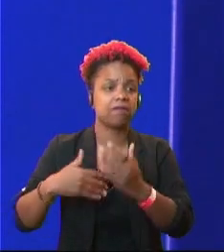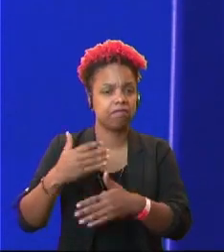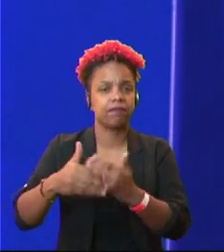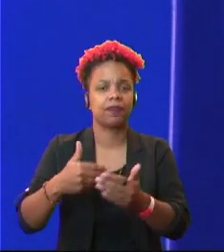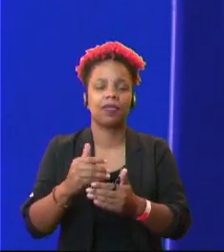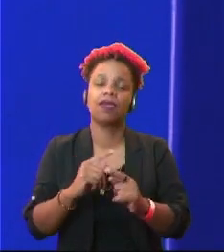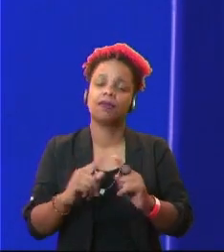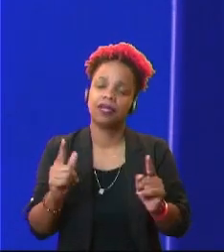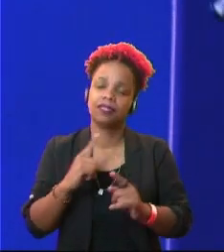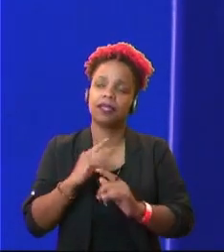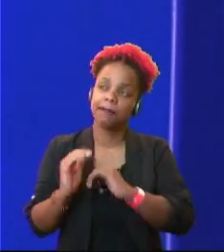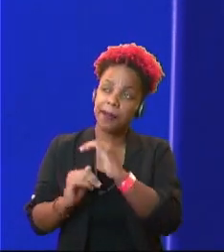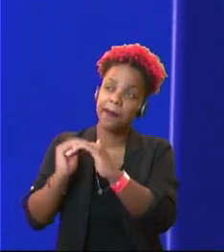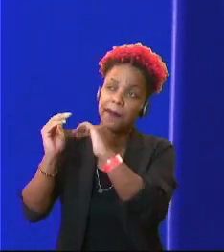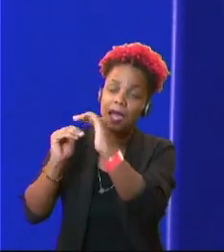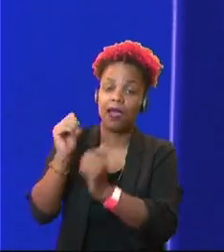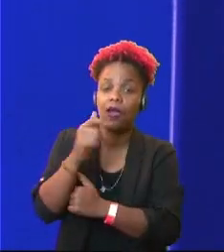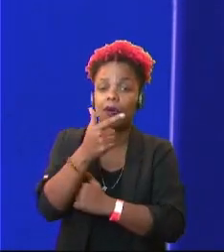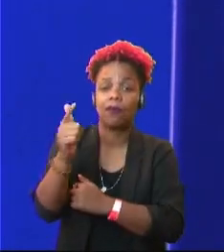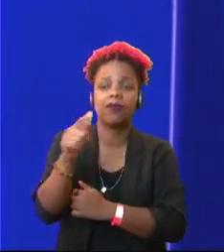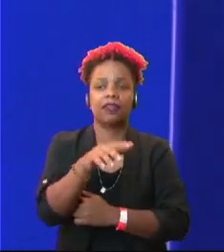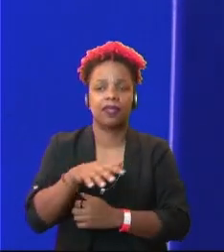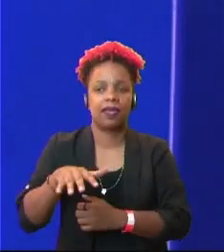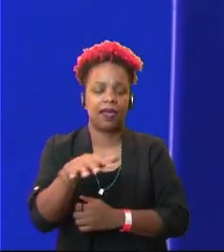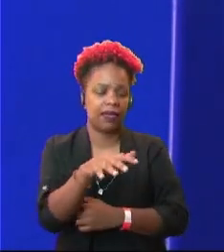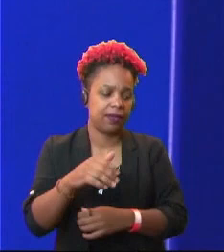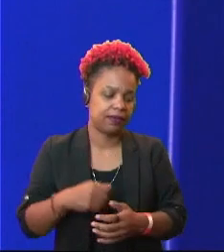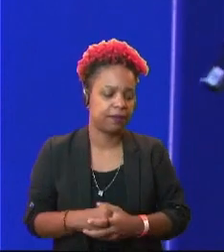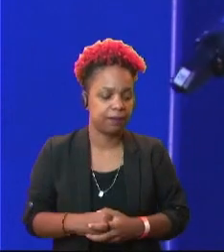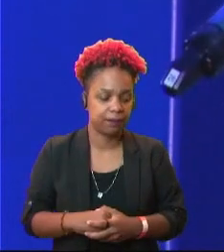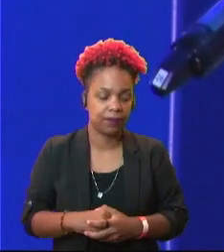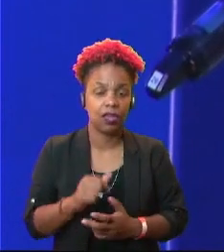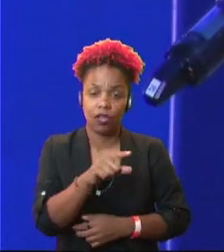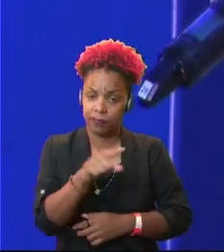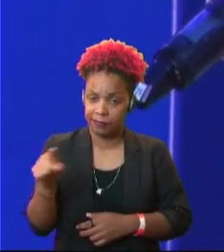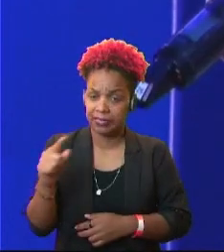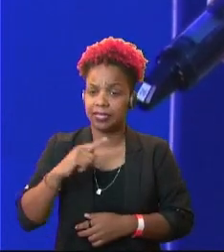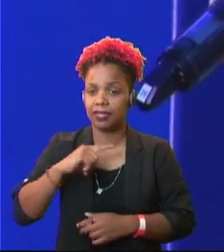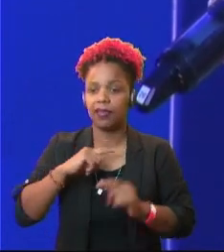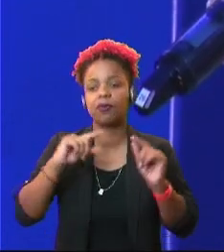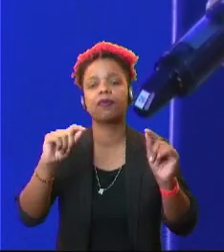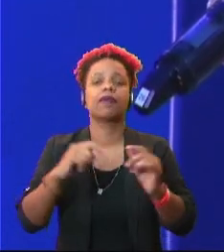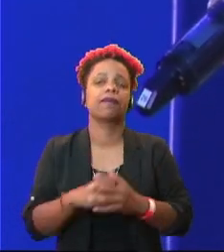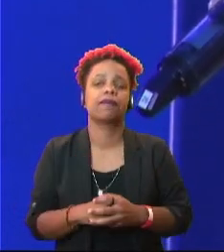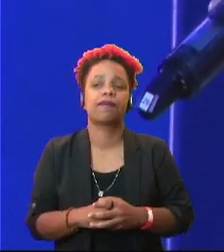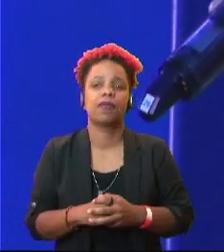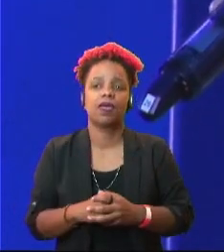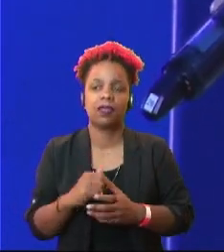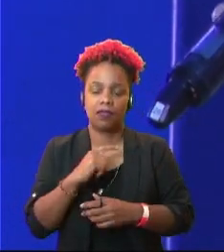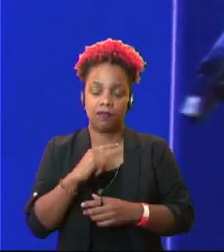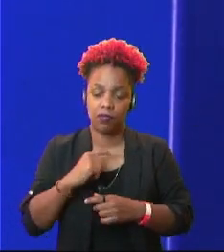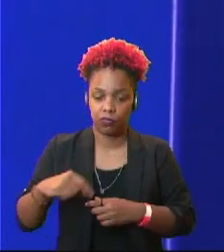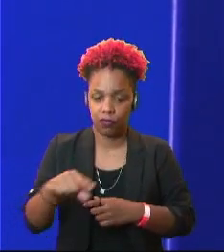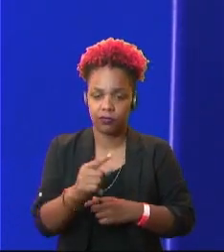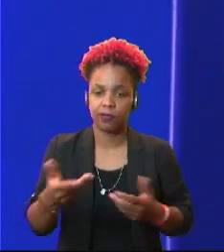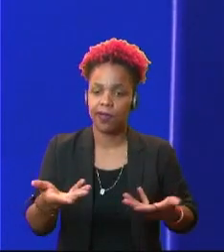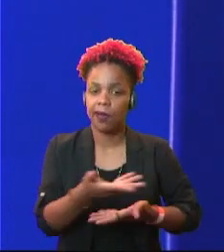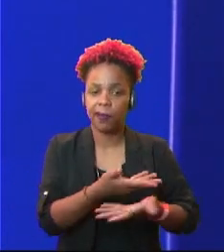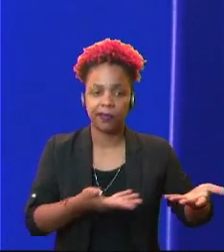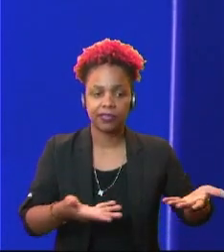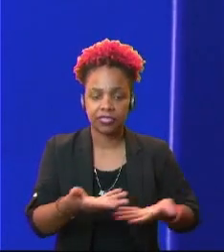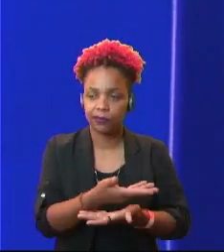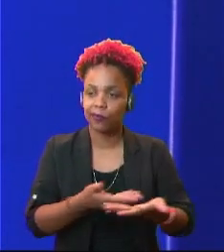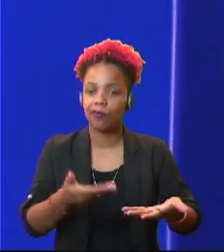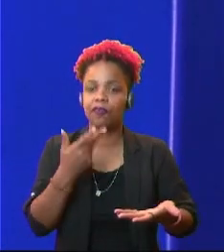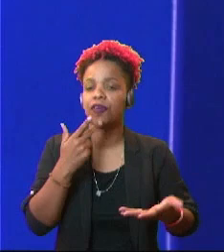existem progressos, outras áreas nas quais, como você, como mencionado pelo nosso moderador anteriormente,